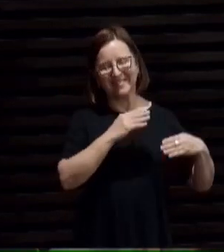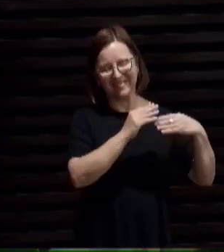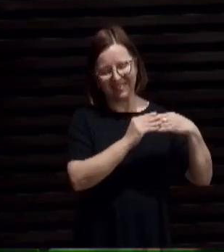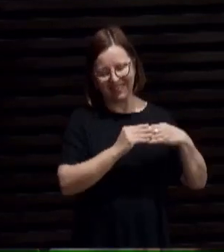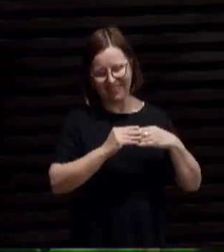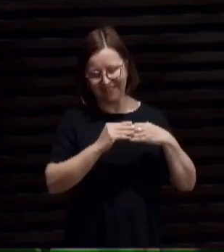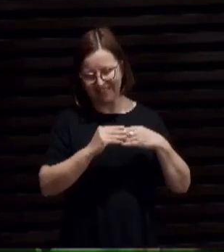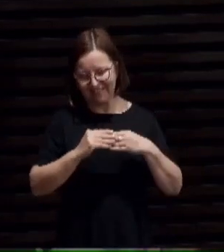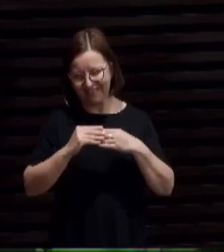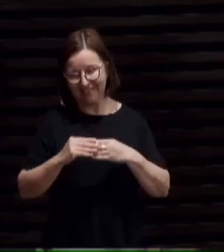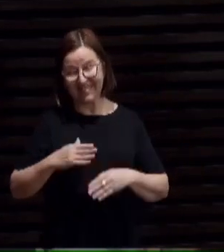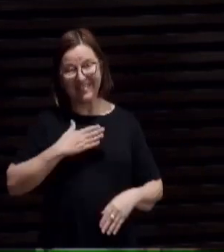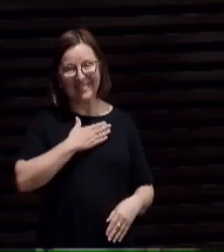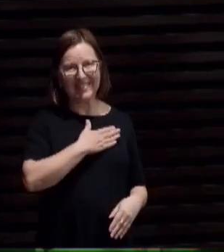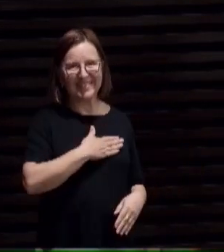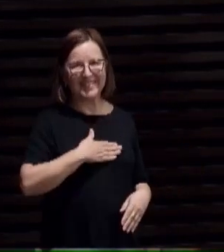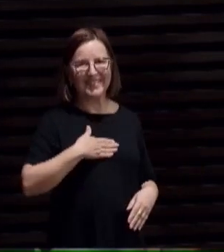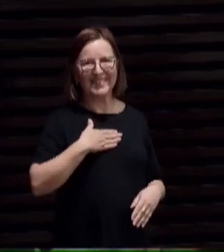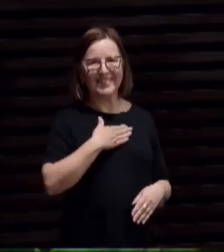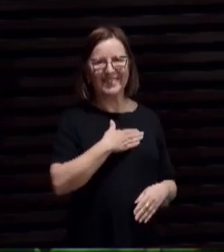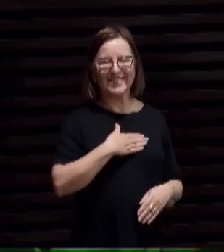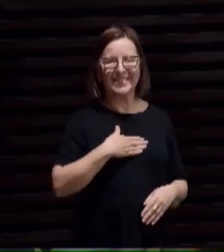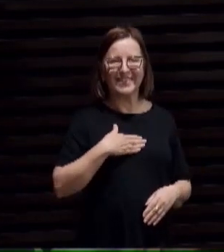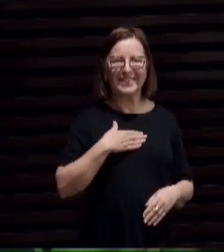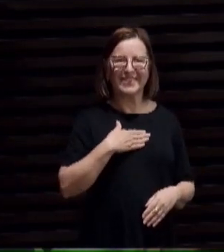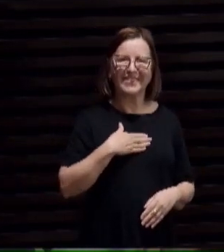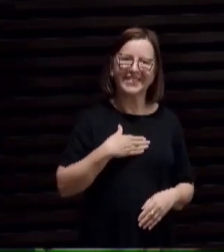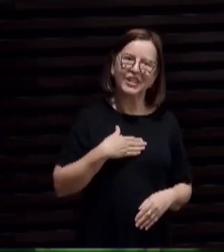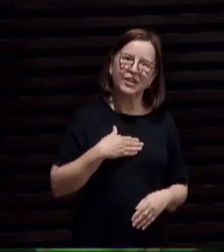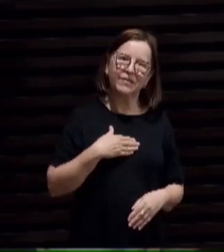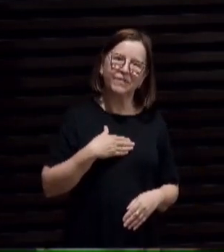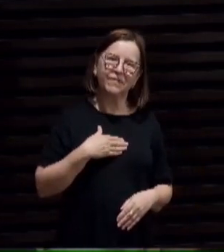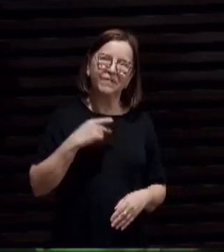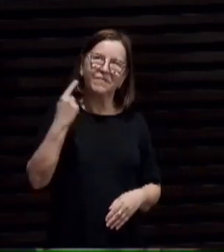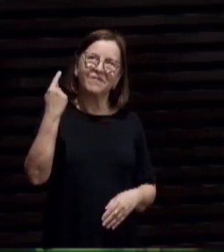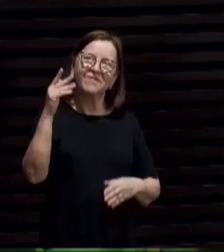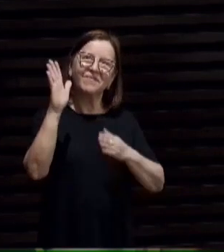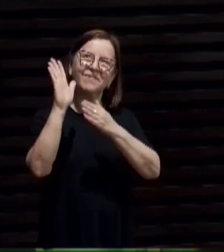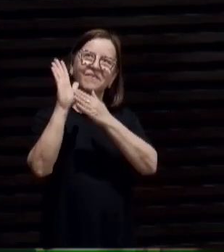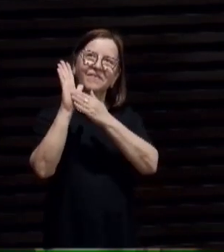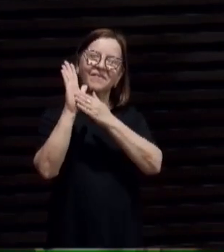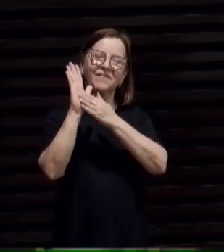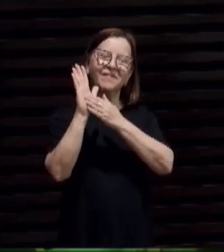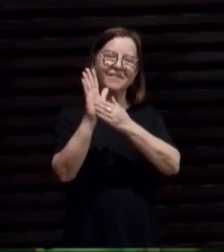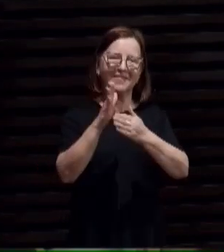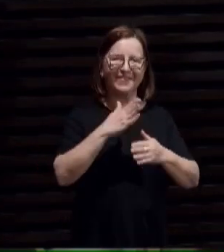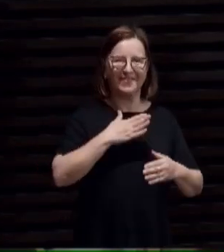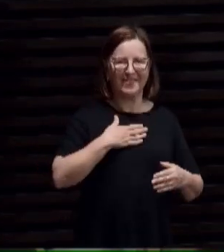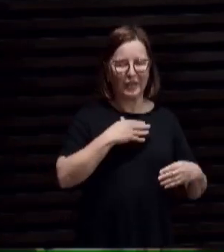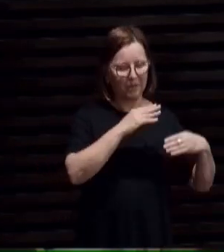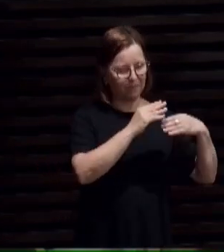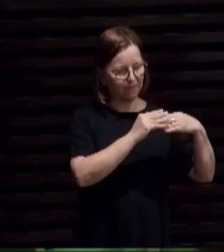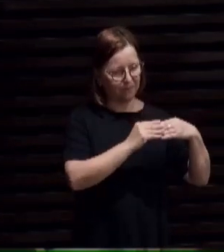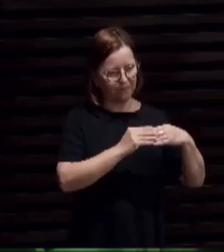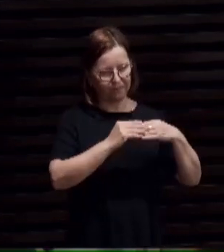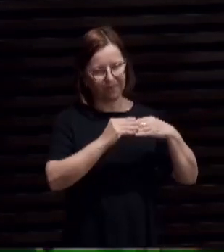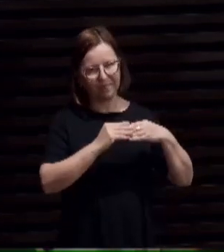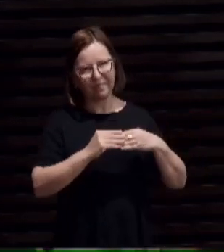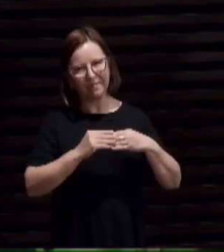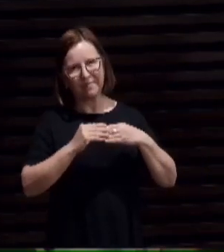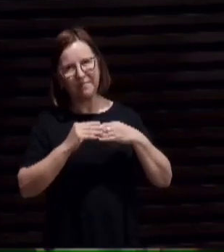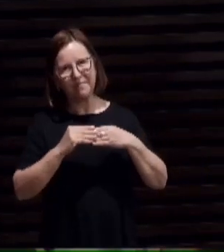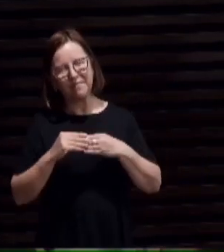Jesus me guia, que prazer, é sua mão que me